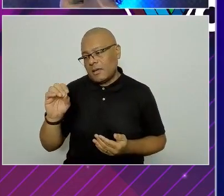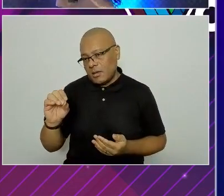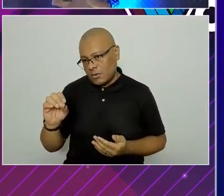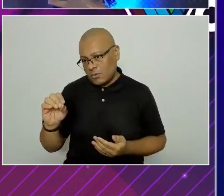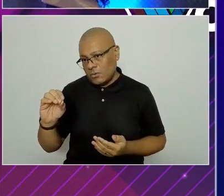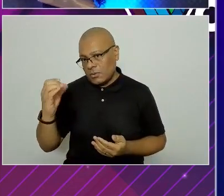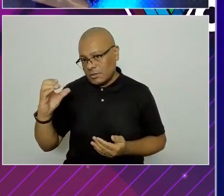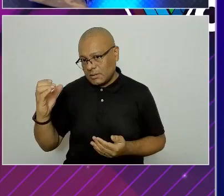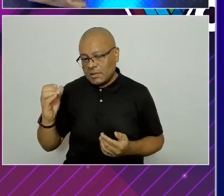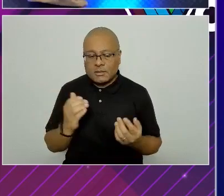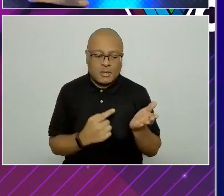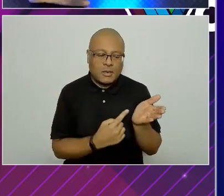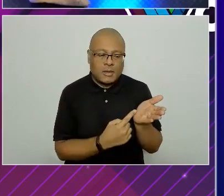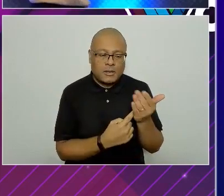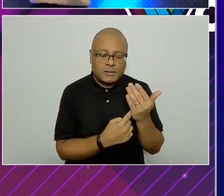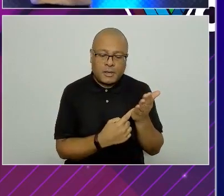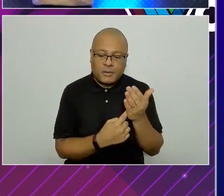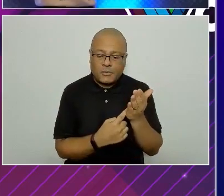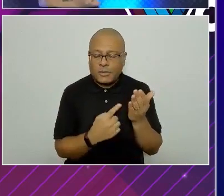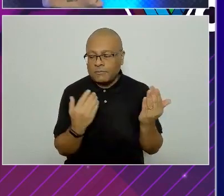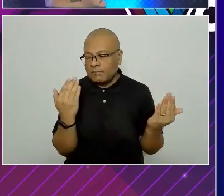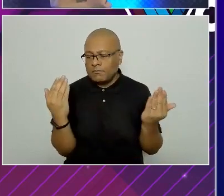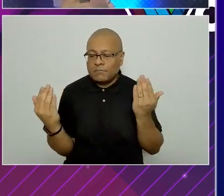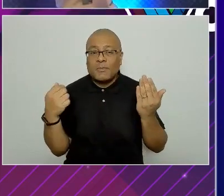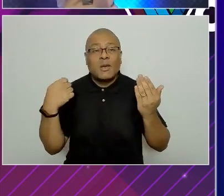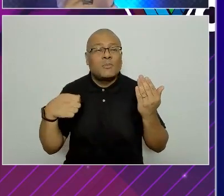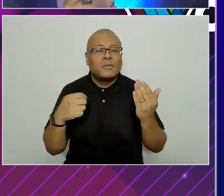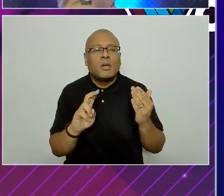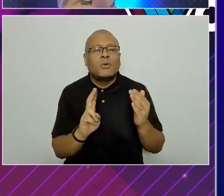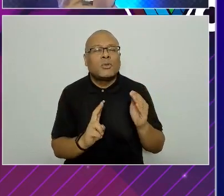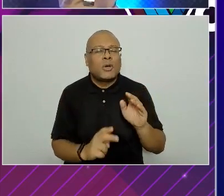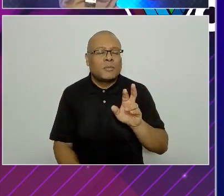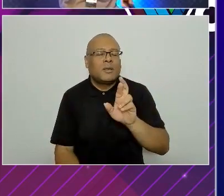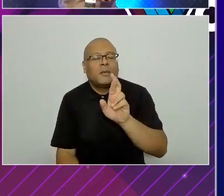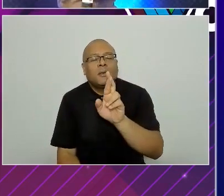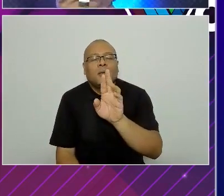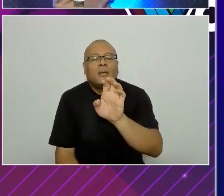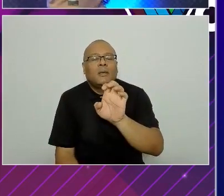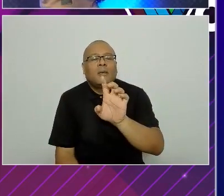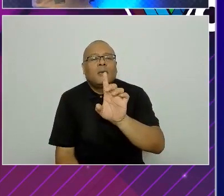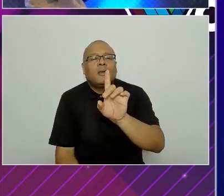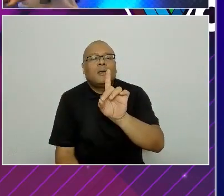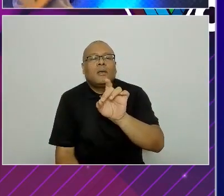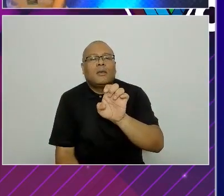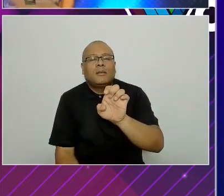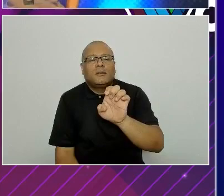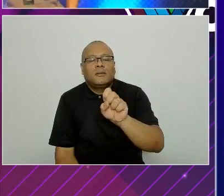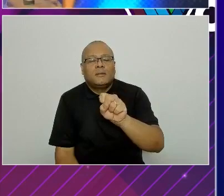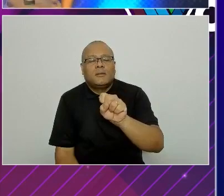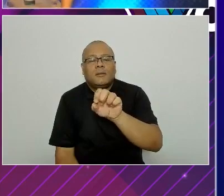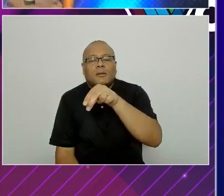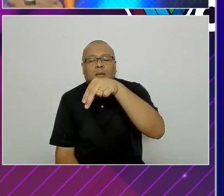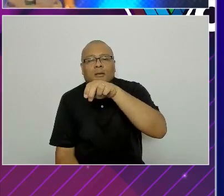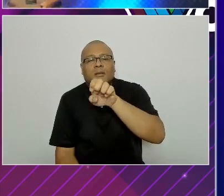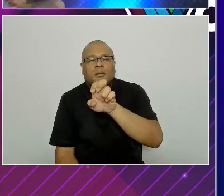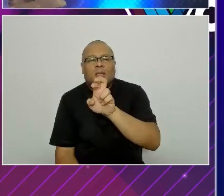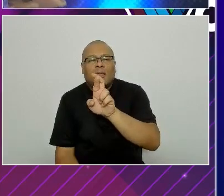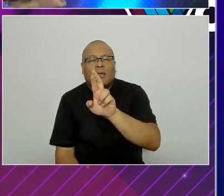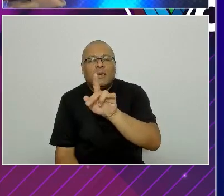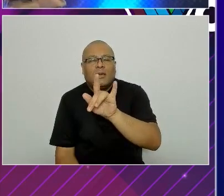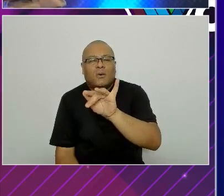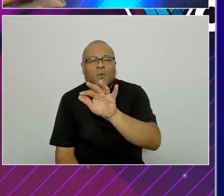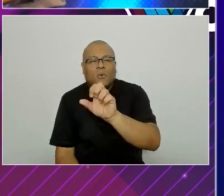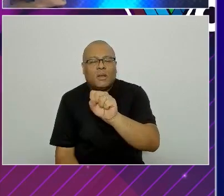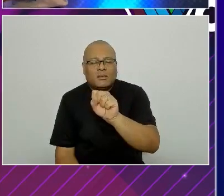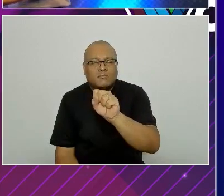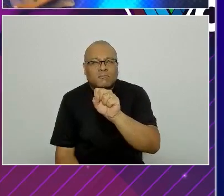tecnologia sem citar redes neurais. Até é engraçado, né? Eu falar sobre neurociência e querer comparar com tecnologia